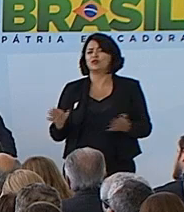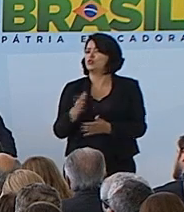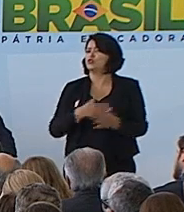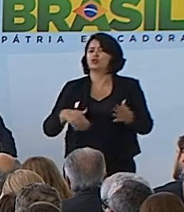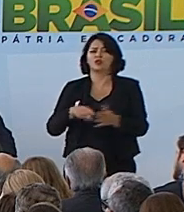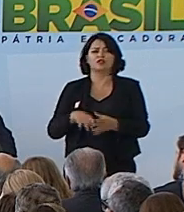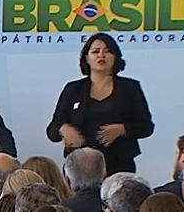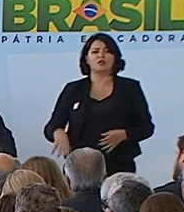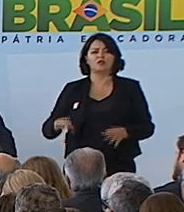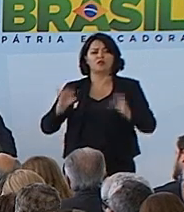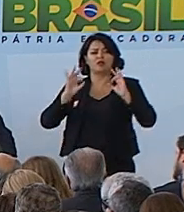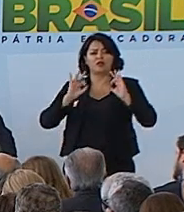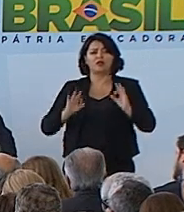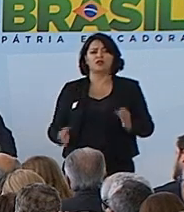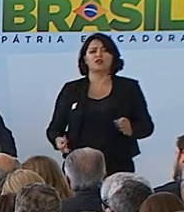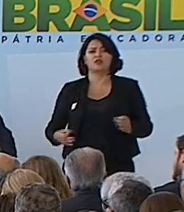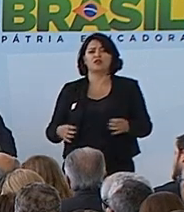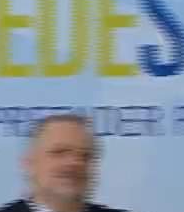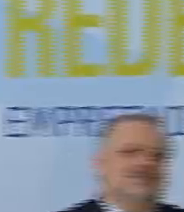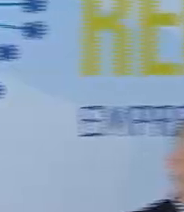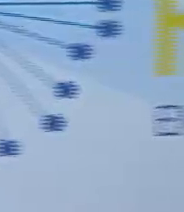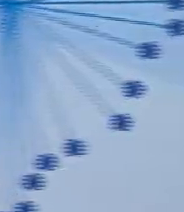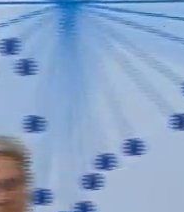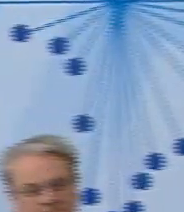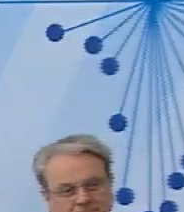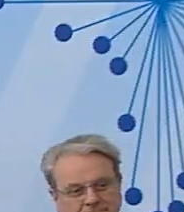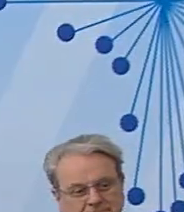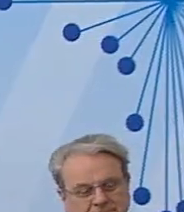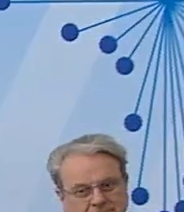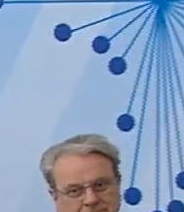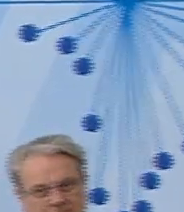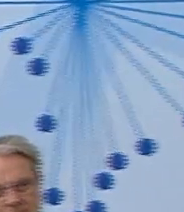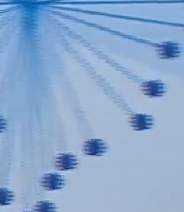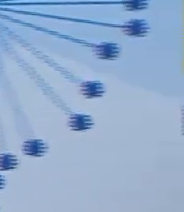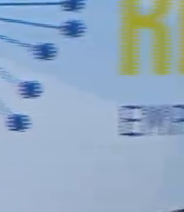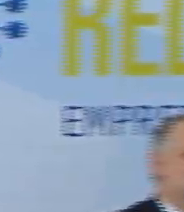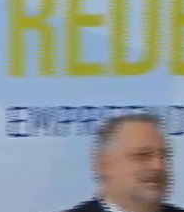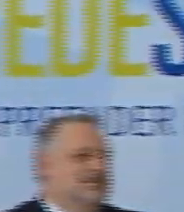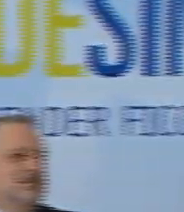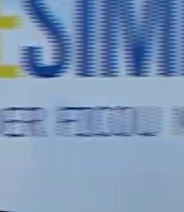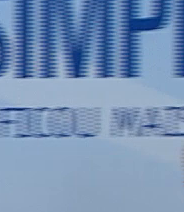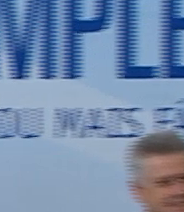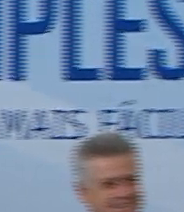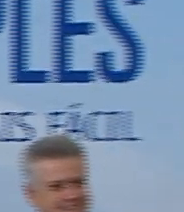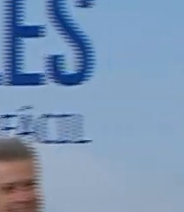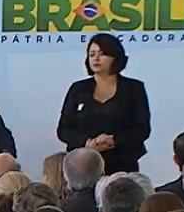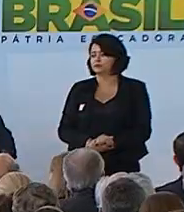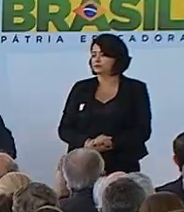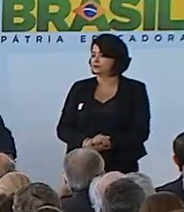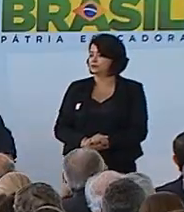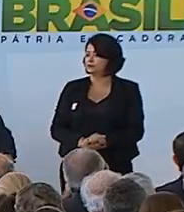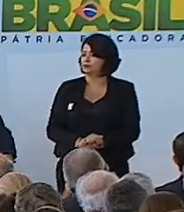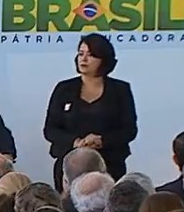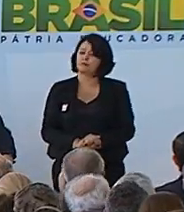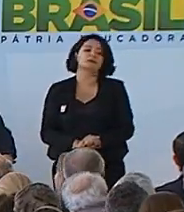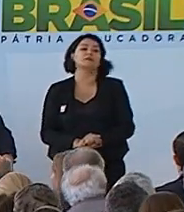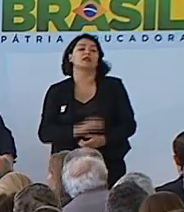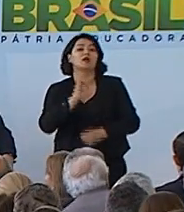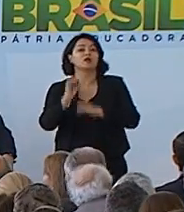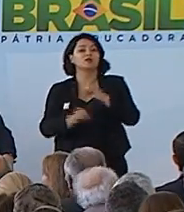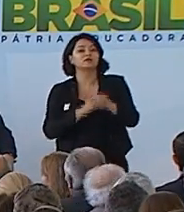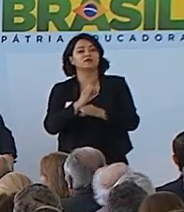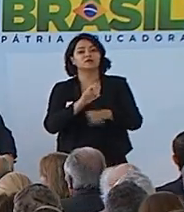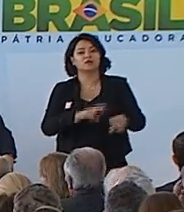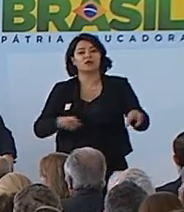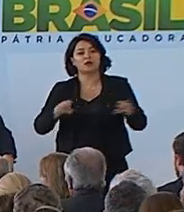legalizados aquilo que demorava 100 dias vamos fazer agora então vamos lá o sistema tem alguns aspectos de